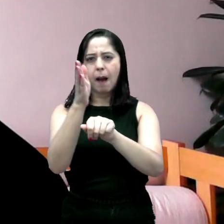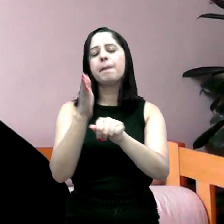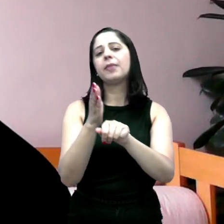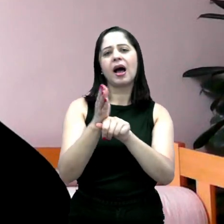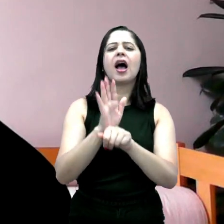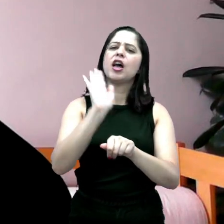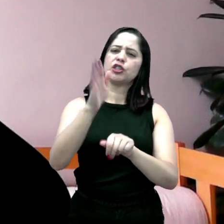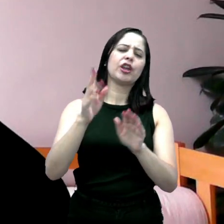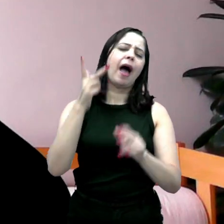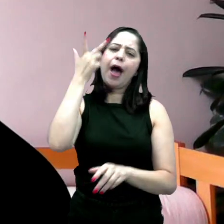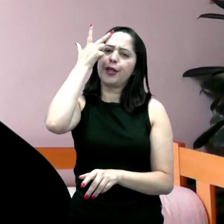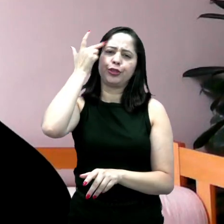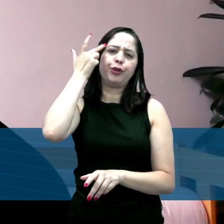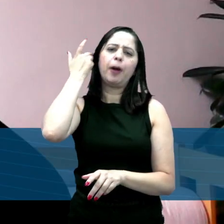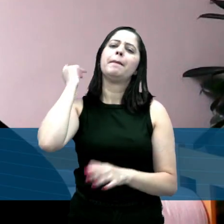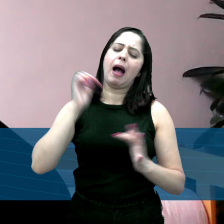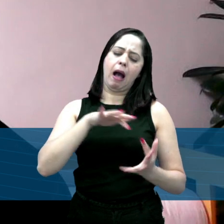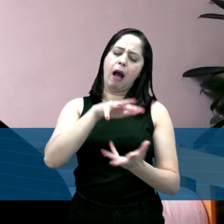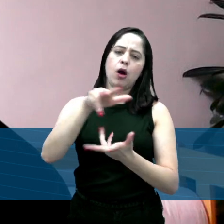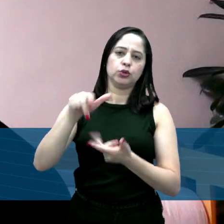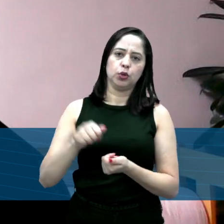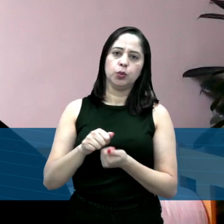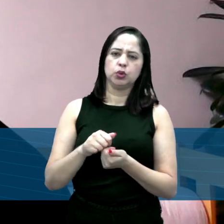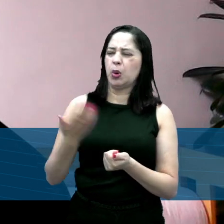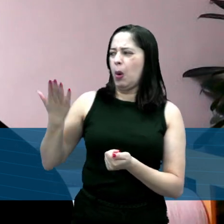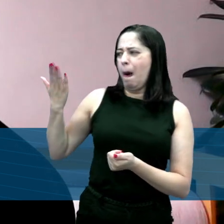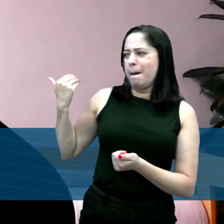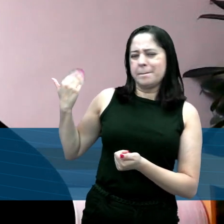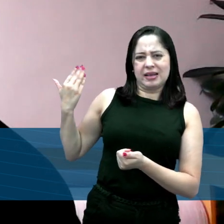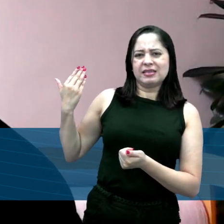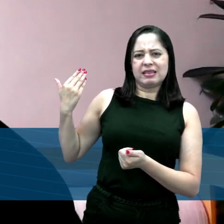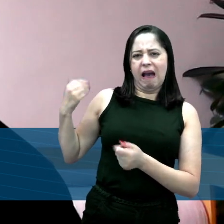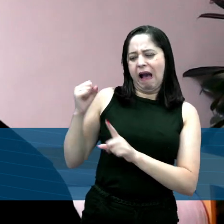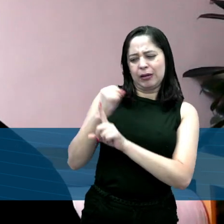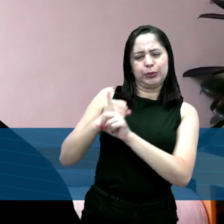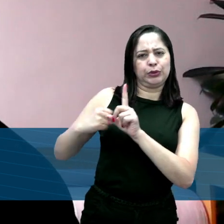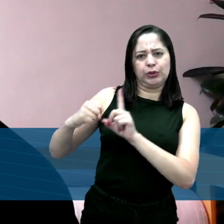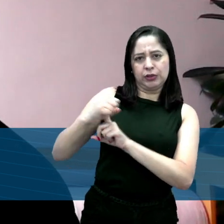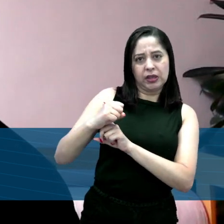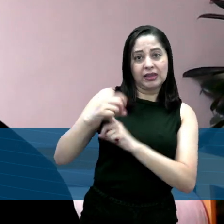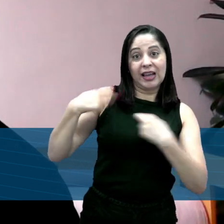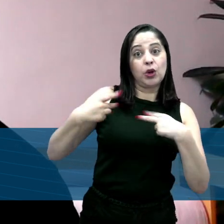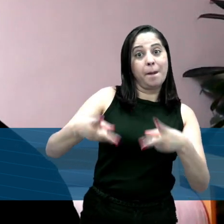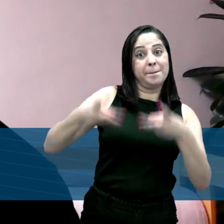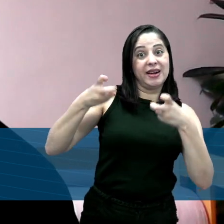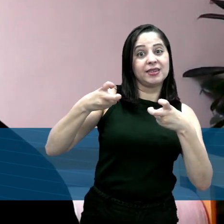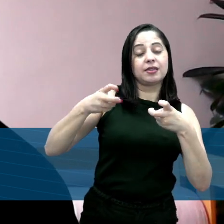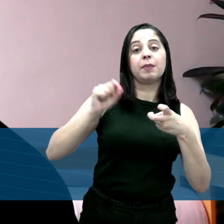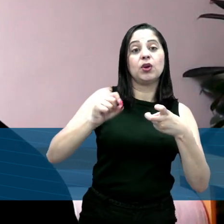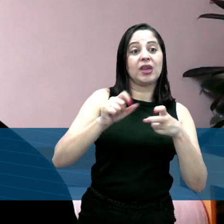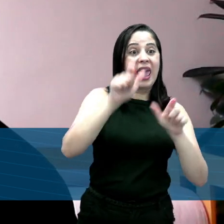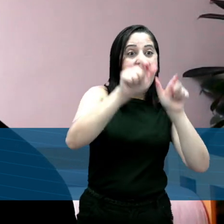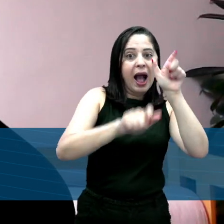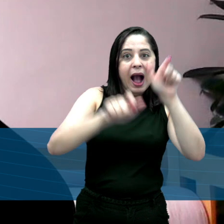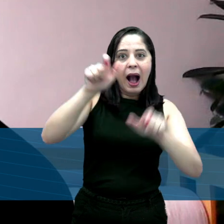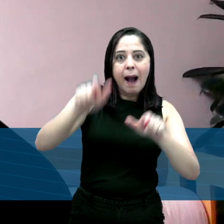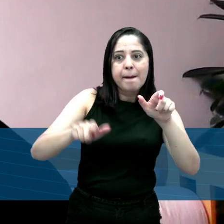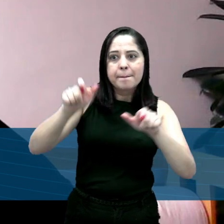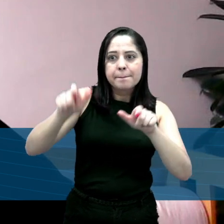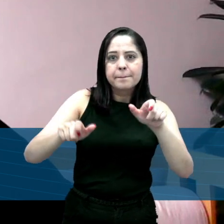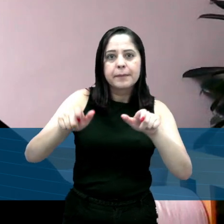da história da humanidade, né? Então, desde a primeira sociedade, nós já vemos os nômades desempenhando um